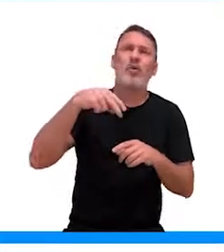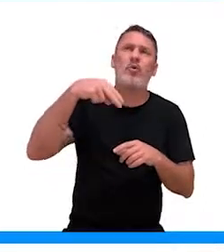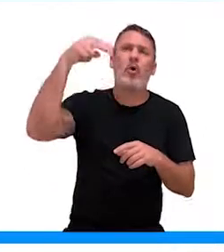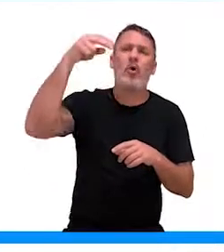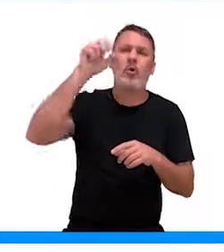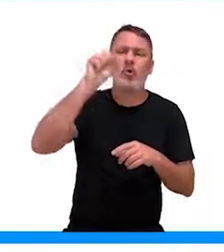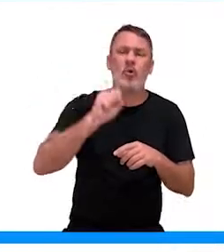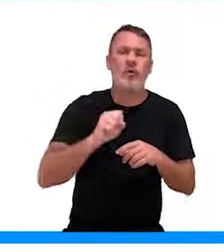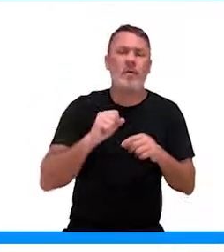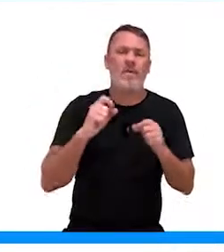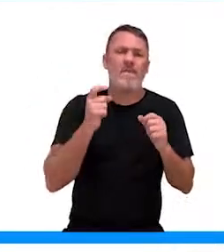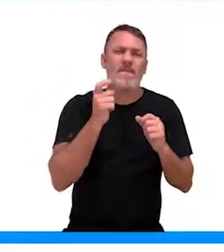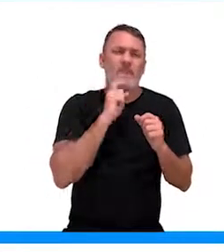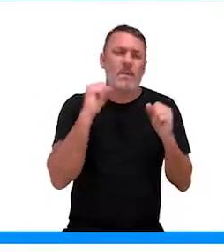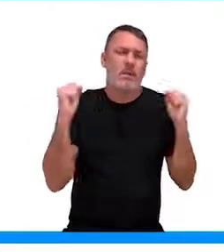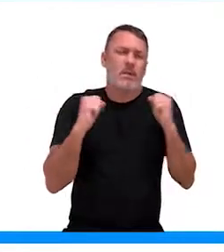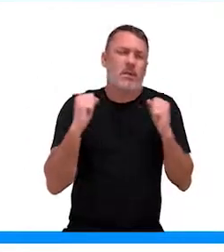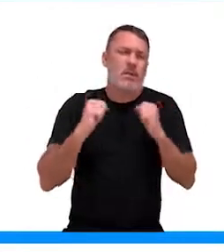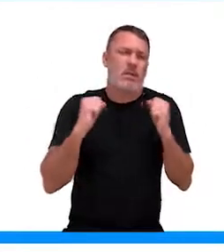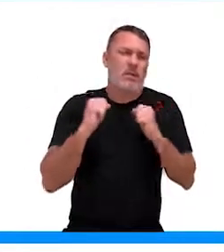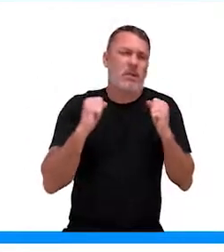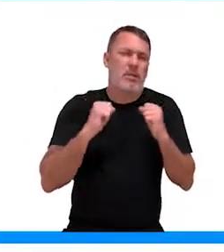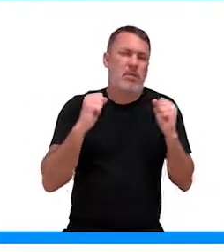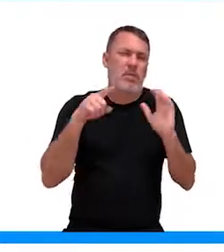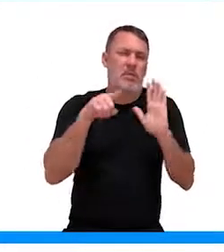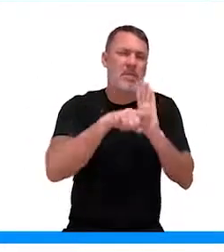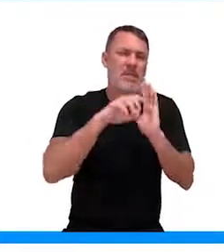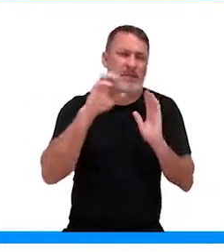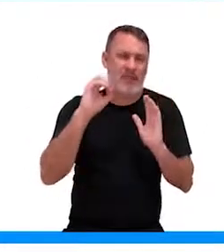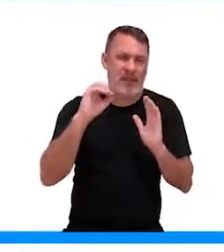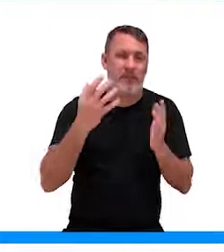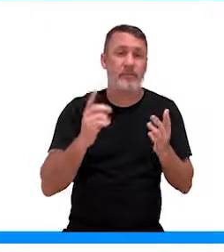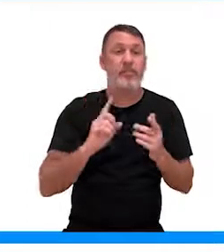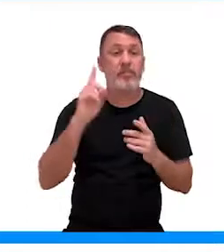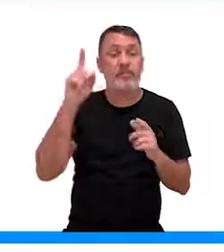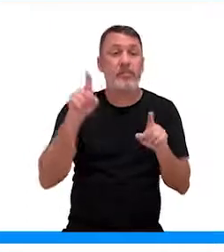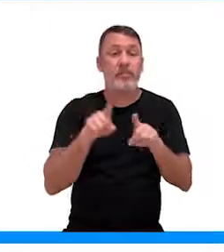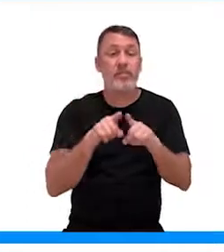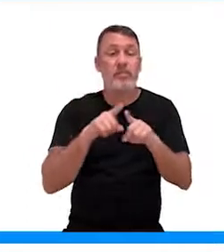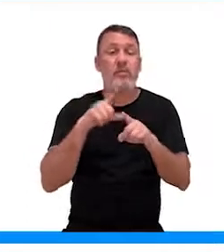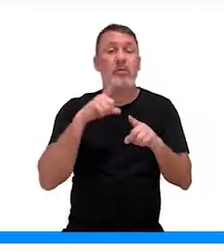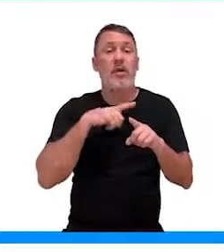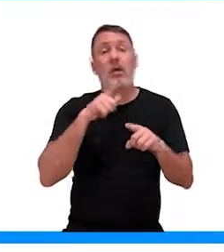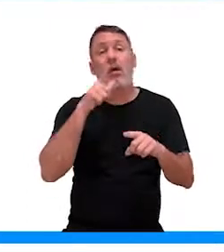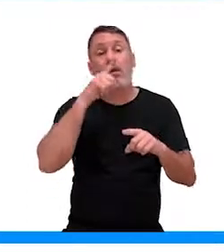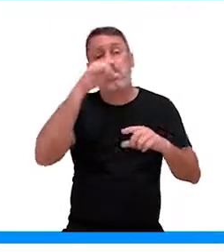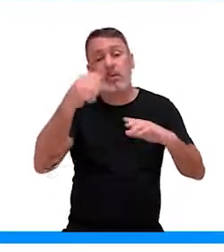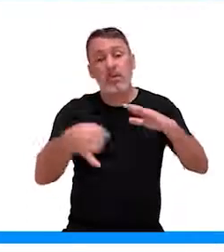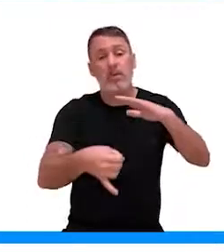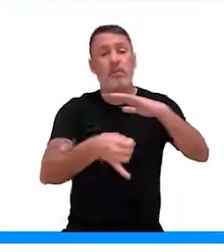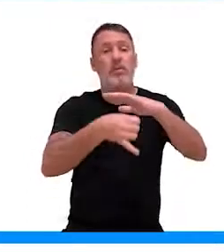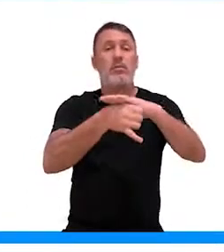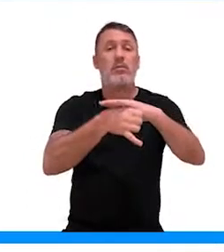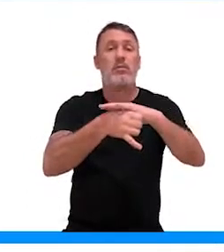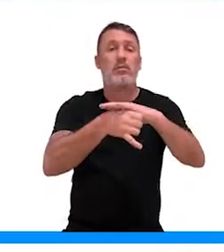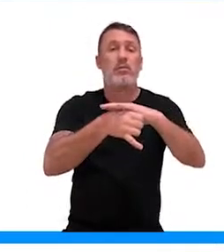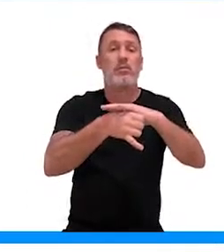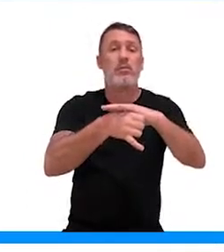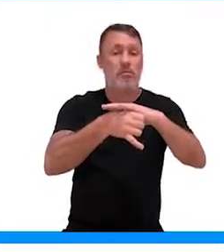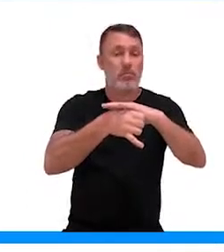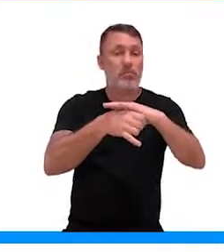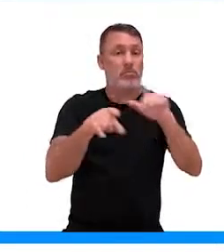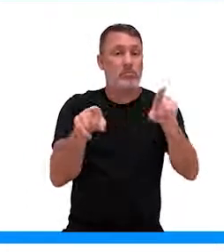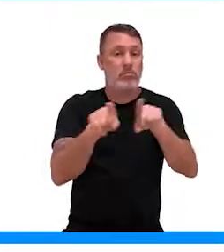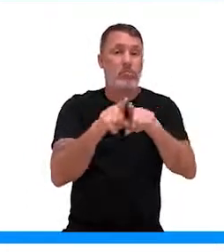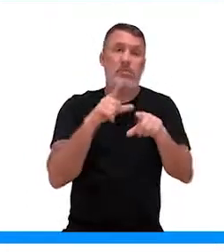maiores latitudes do nosso planeta, e também temos os reservatórios subterrâneos, ou seja, os aquíferos. E